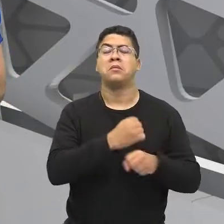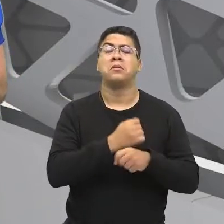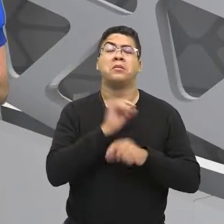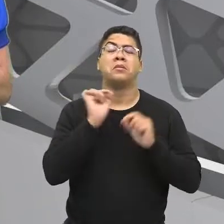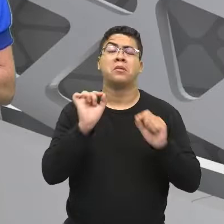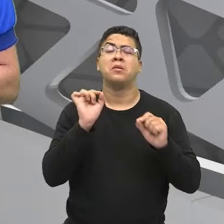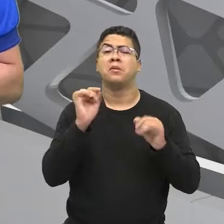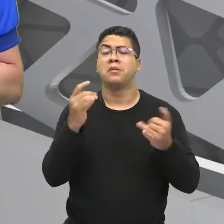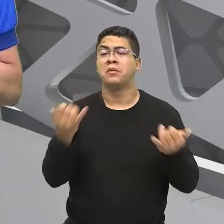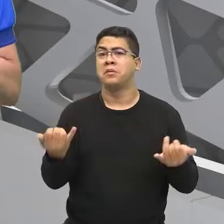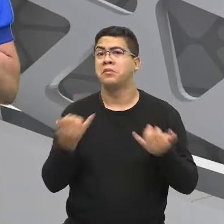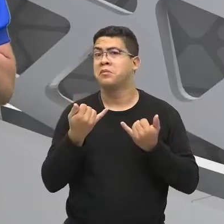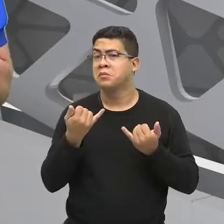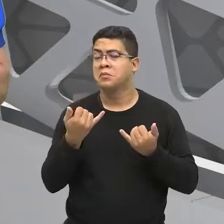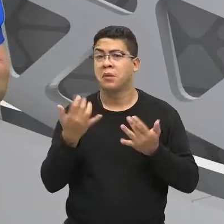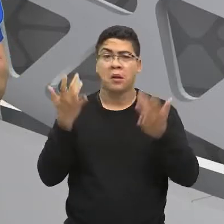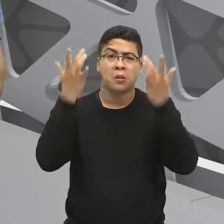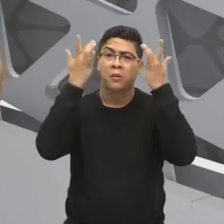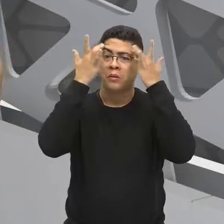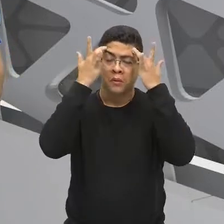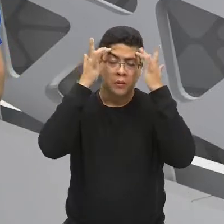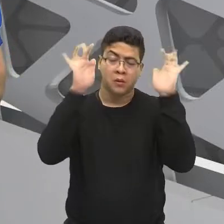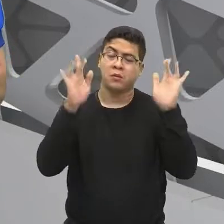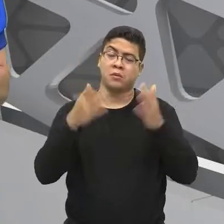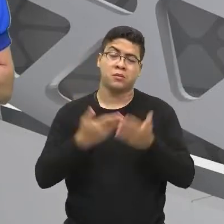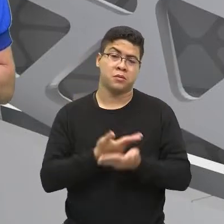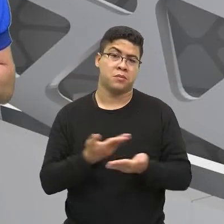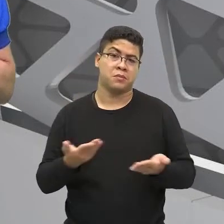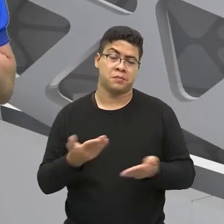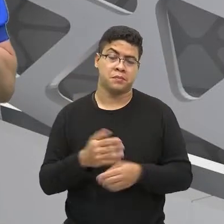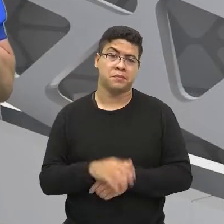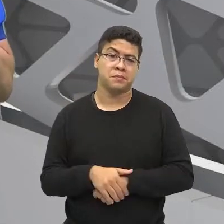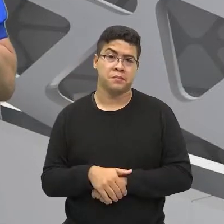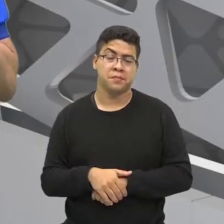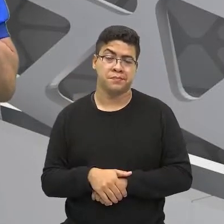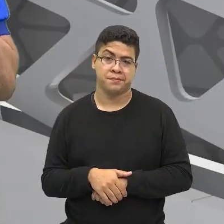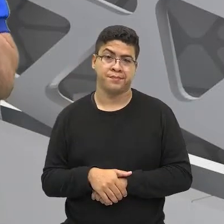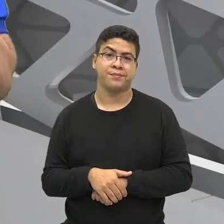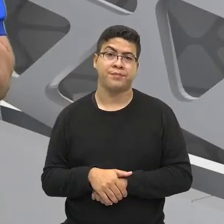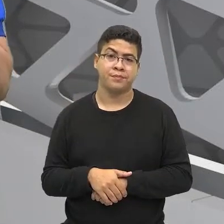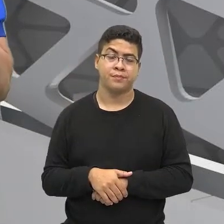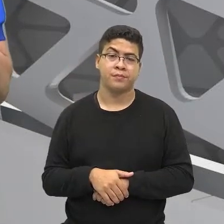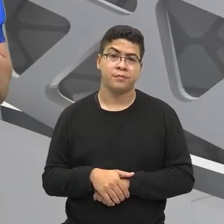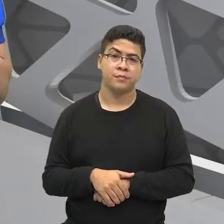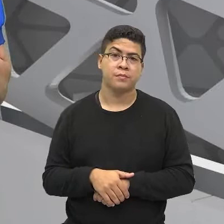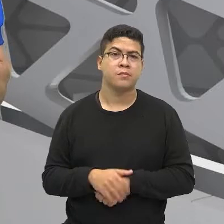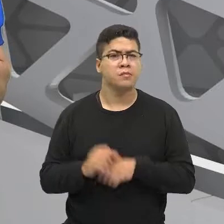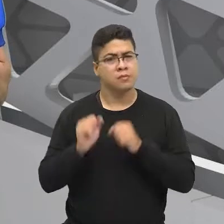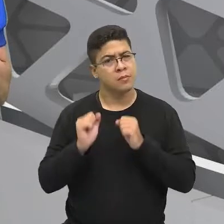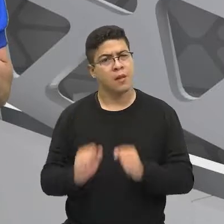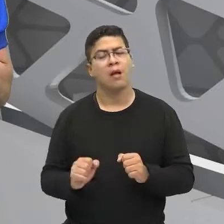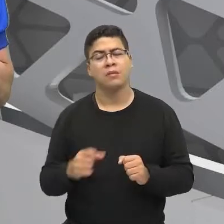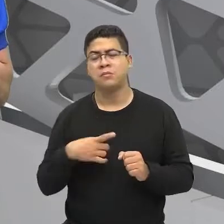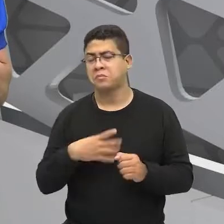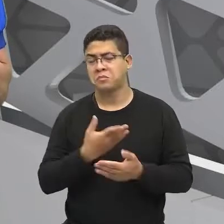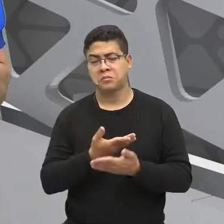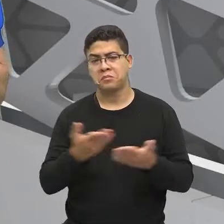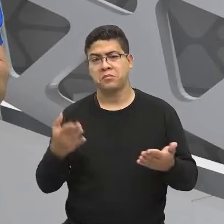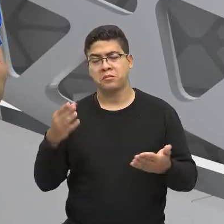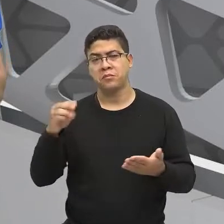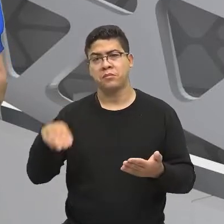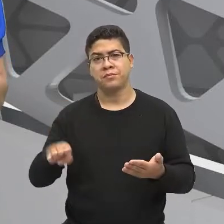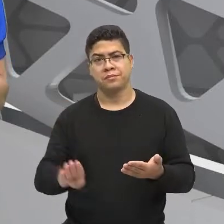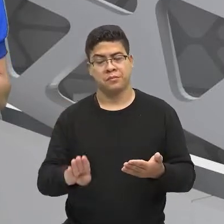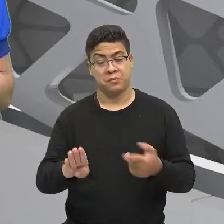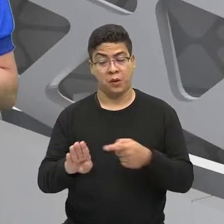dizer? Né? Não tinha tanta certeza assim. Você pode... Praticamente ele disse isso para o Manuel Bandeira. Você